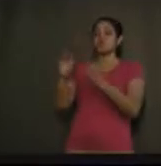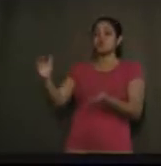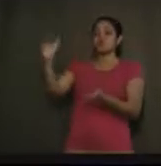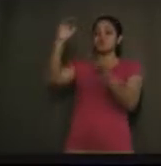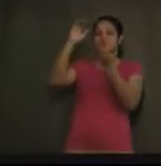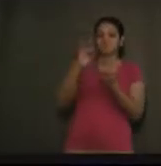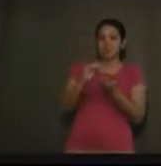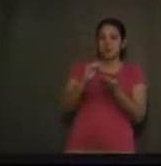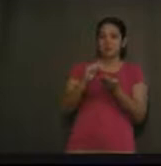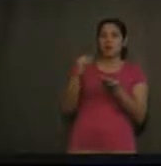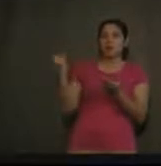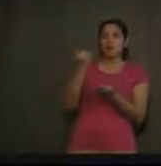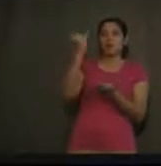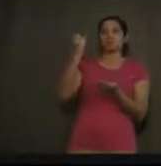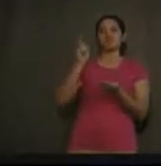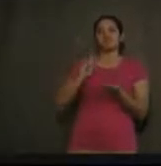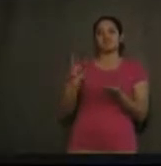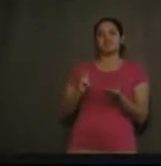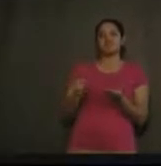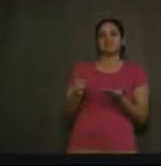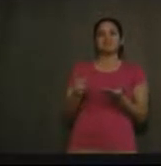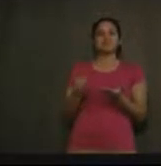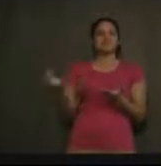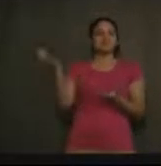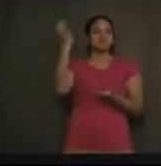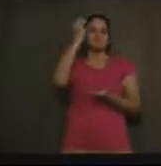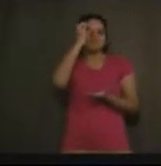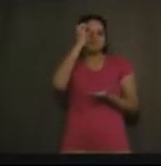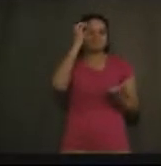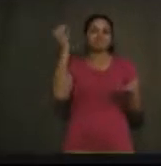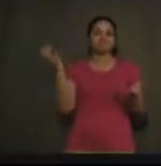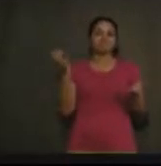grande distinção. A Mitaclef não queria nem saber